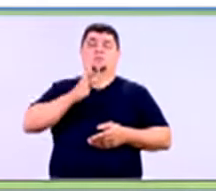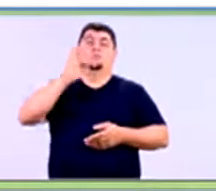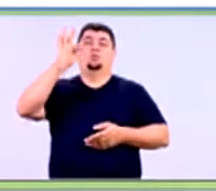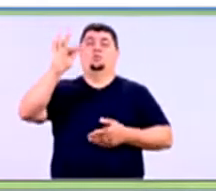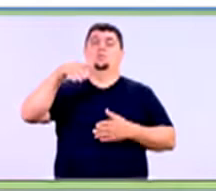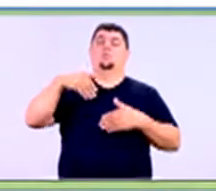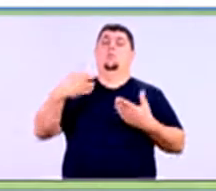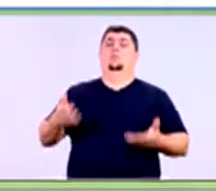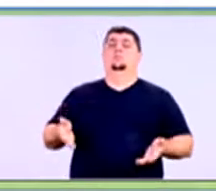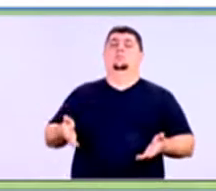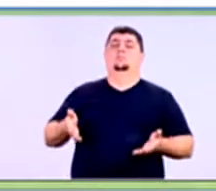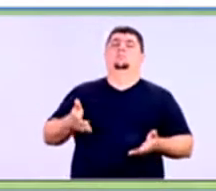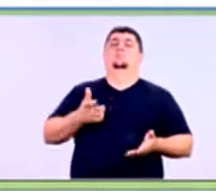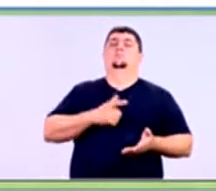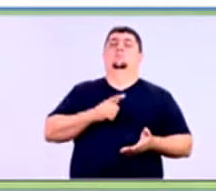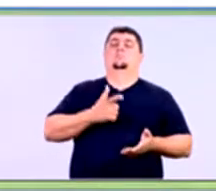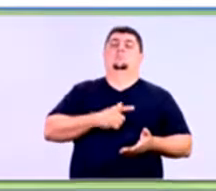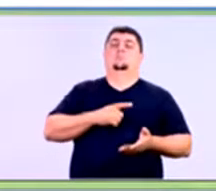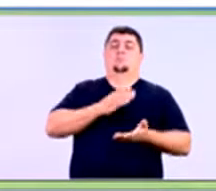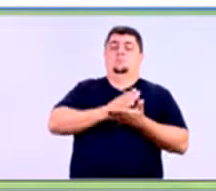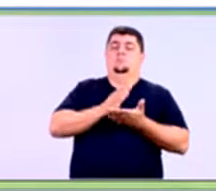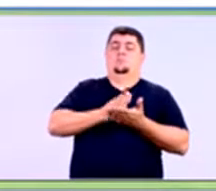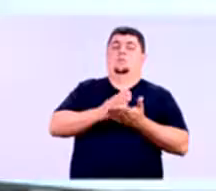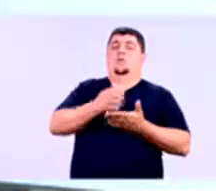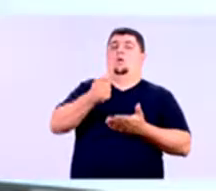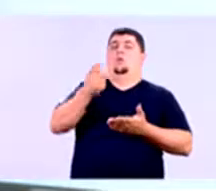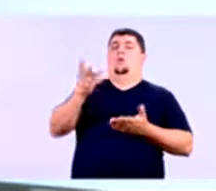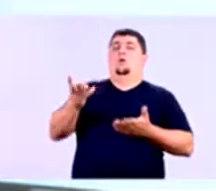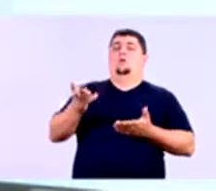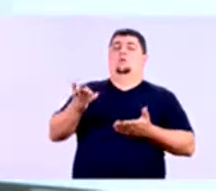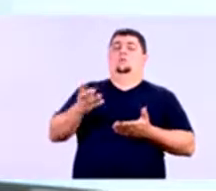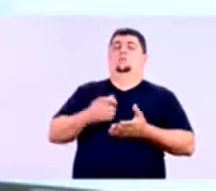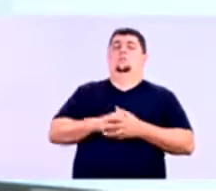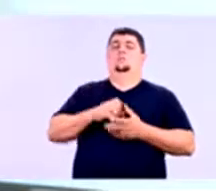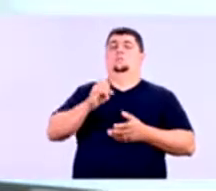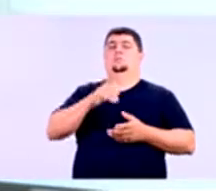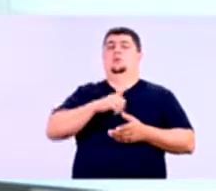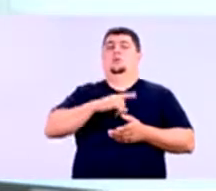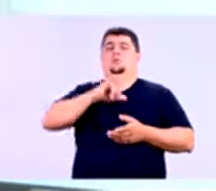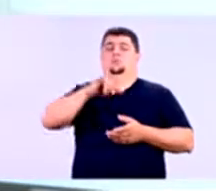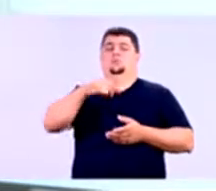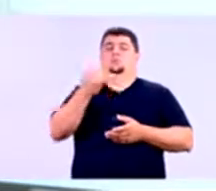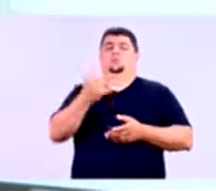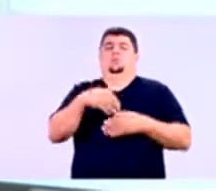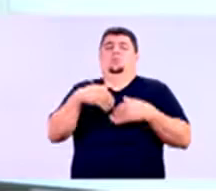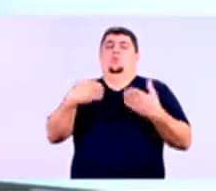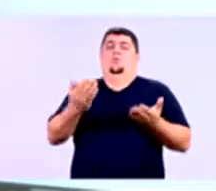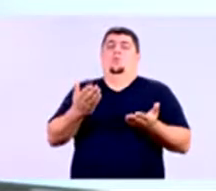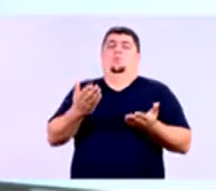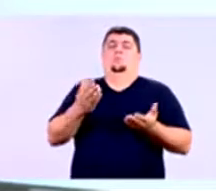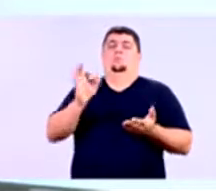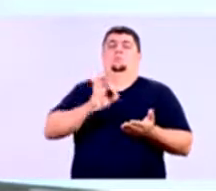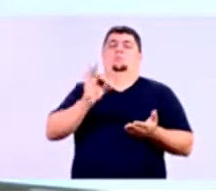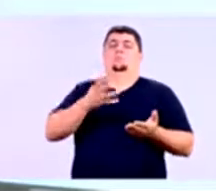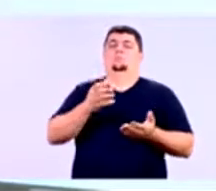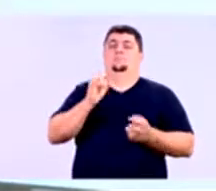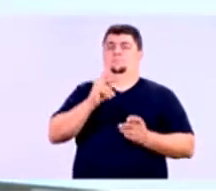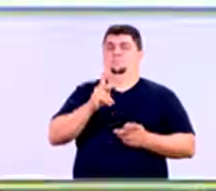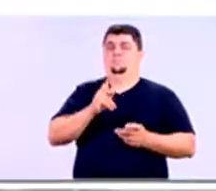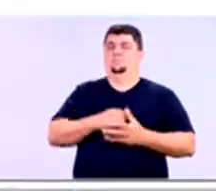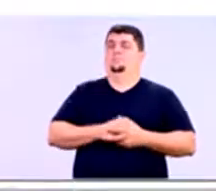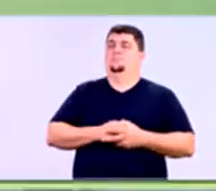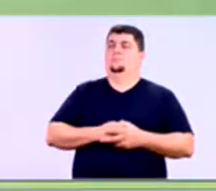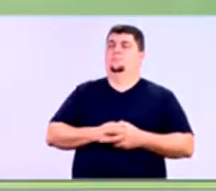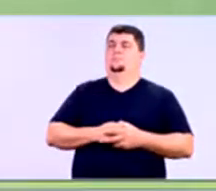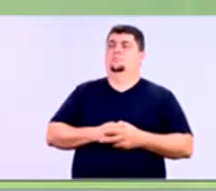futuro, quais são as parcelas, quantas parcelas vão ser e se vai ser cobrado o juro, qual que é a taxa de juros. Tá?